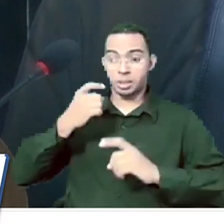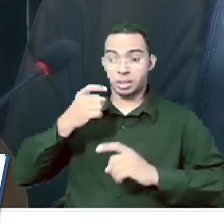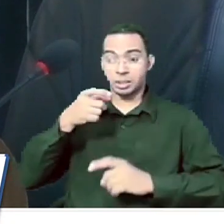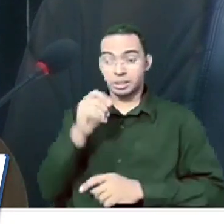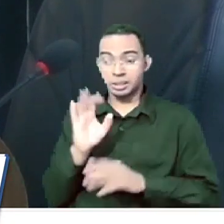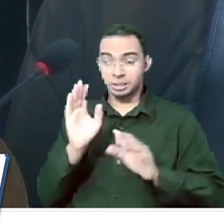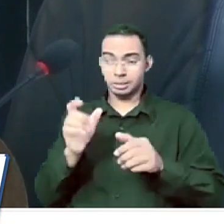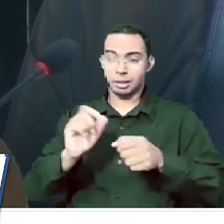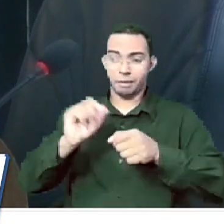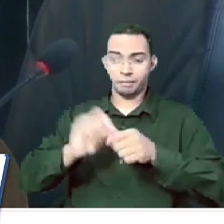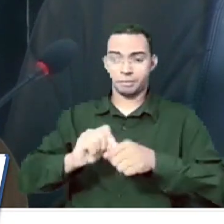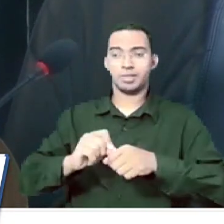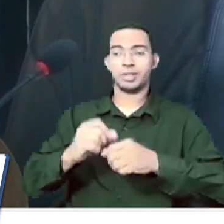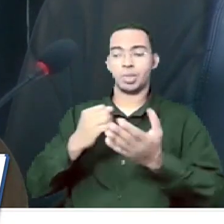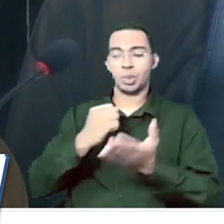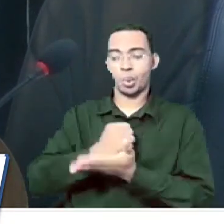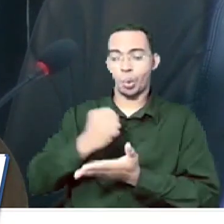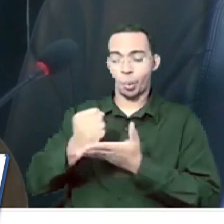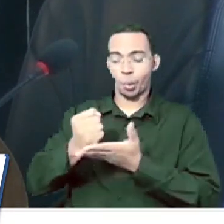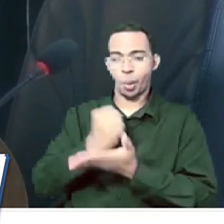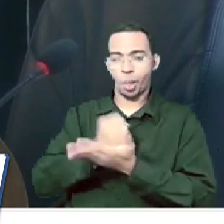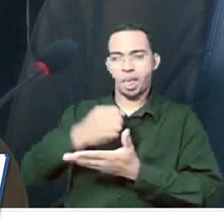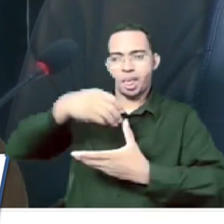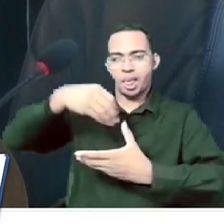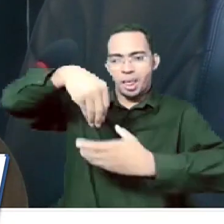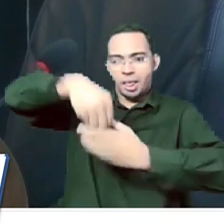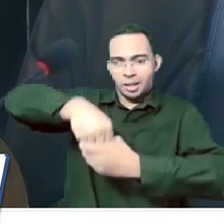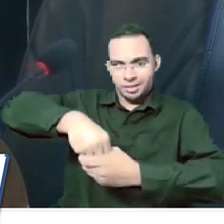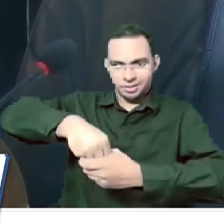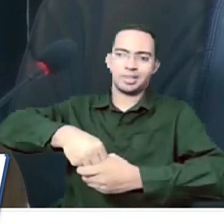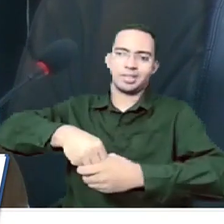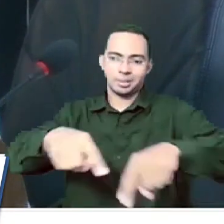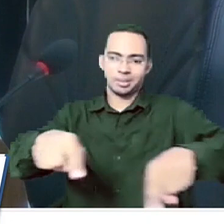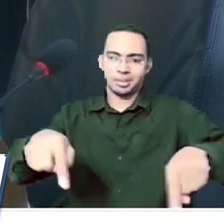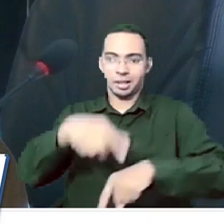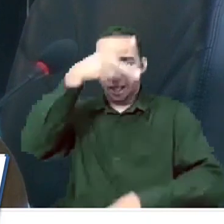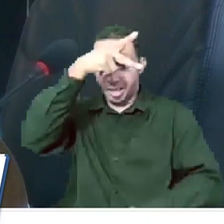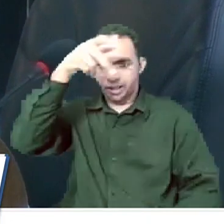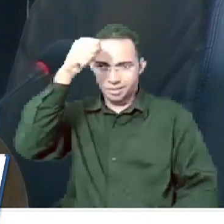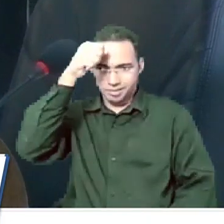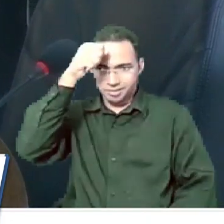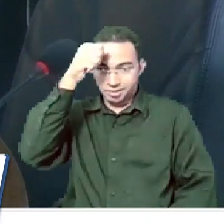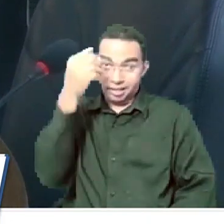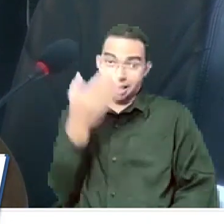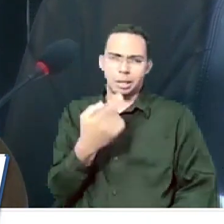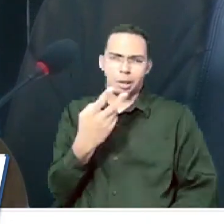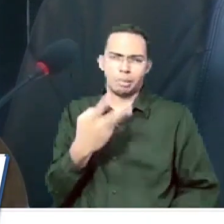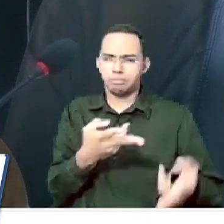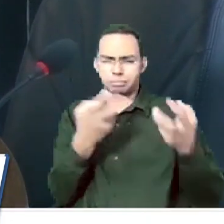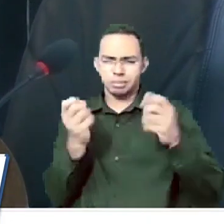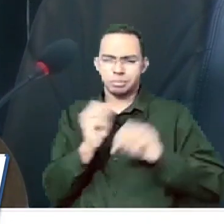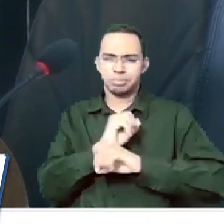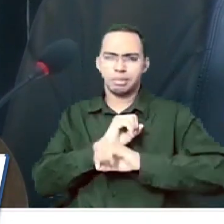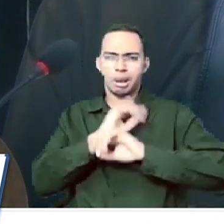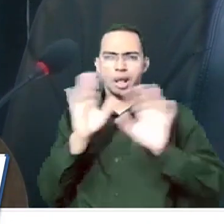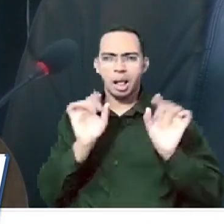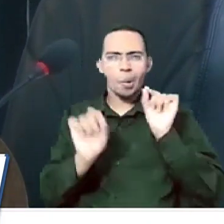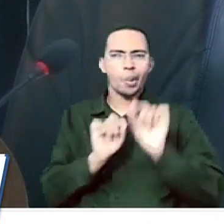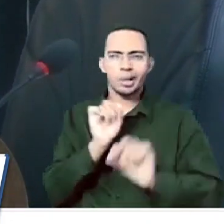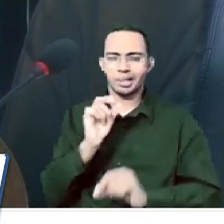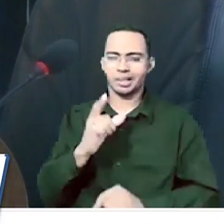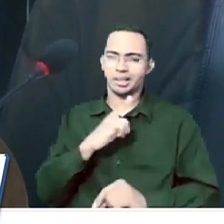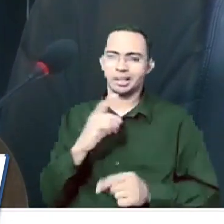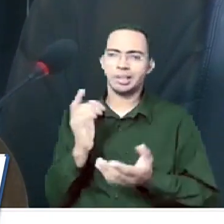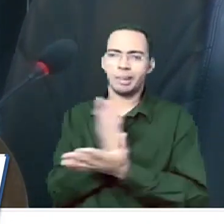contrato desse dentro do gabinete do prefeito e ali observa claramente que tem causas